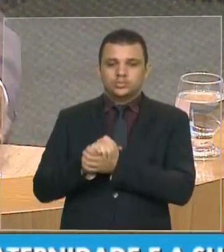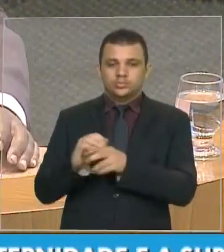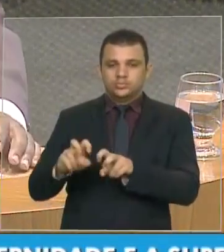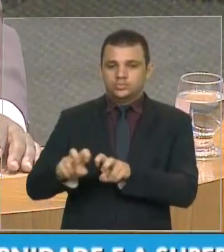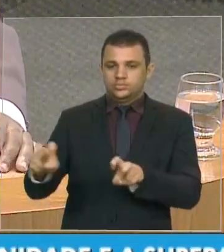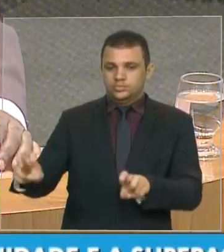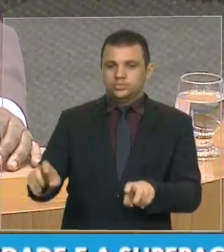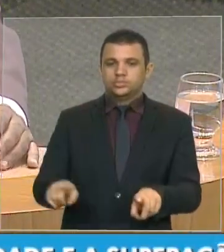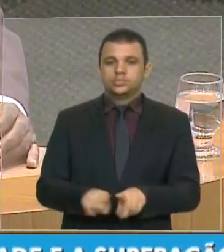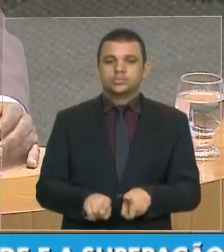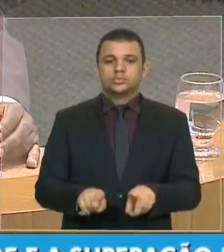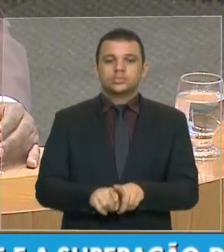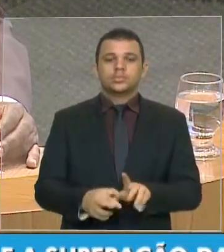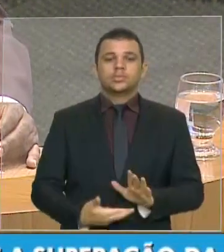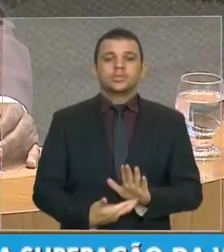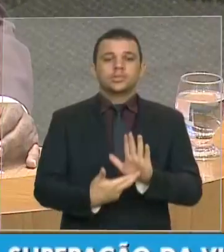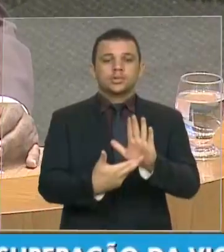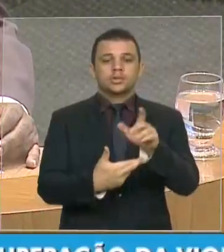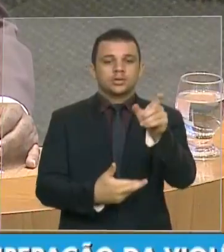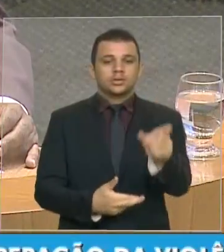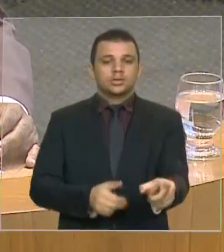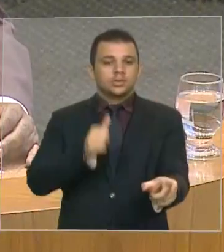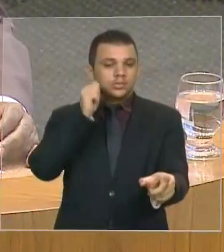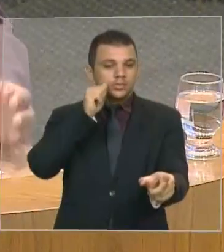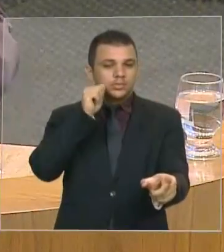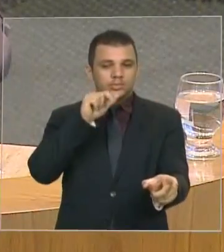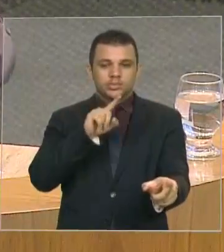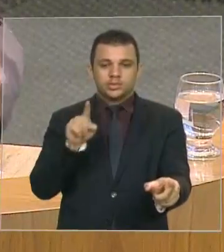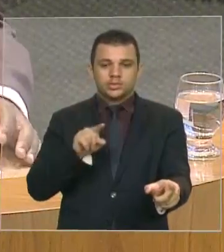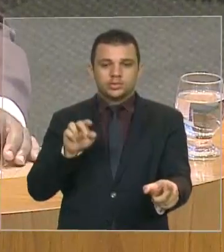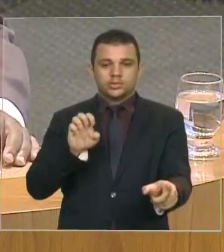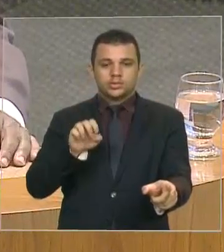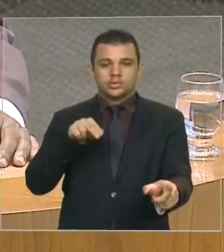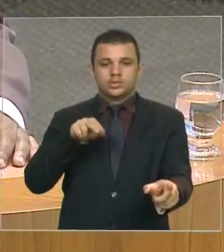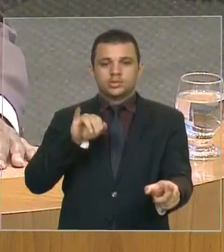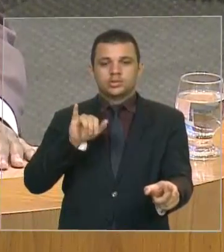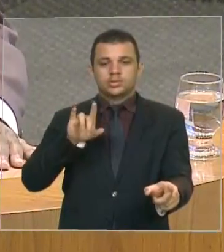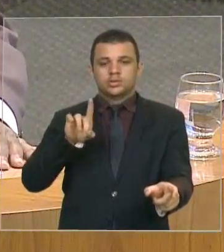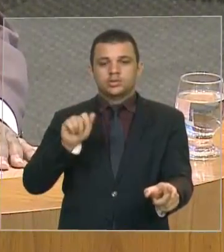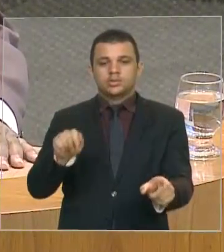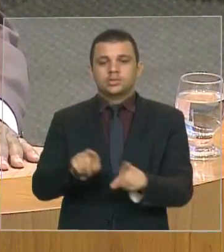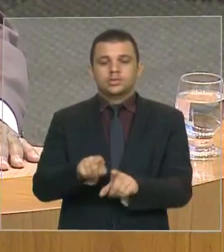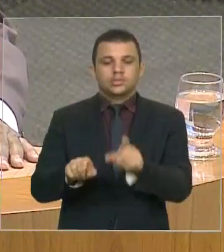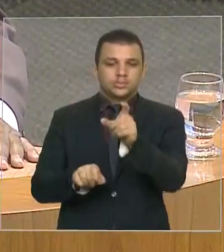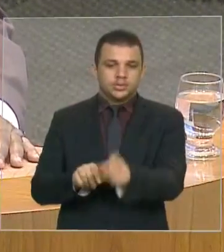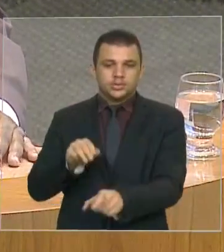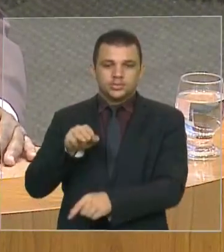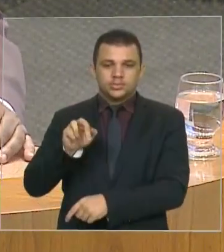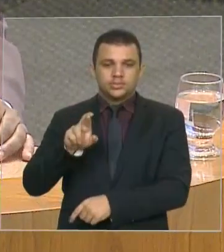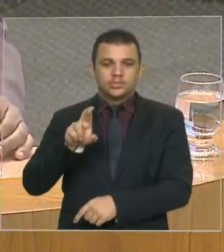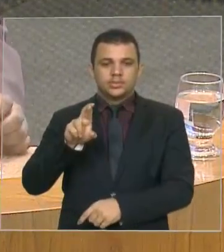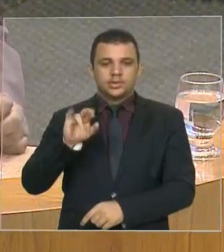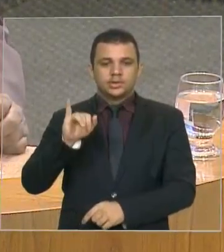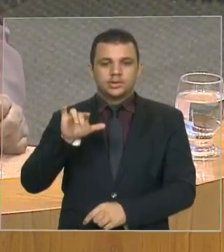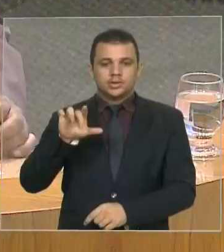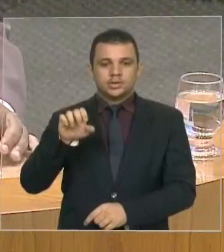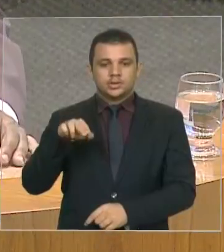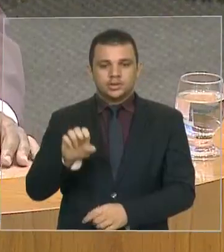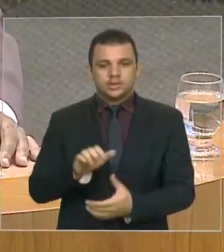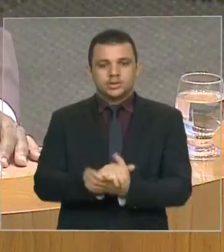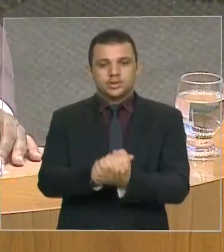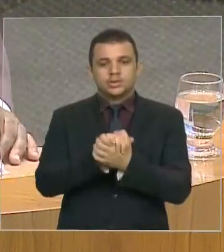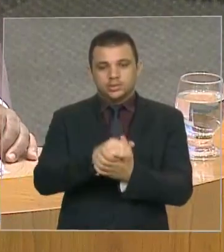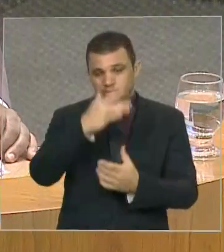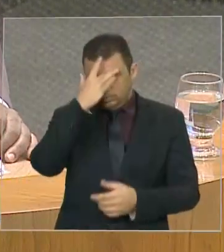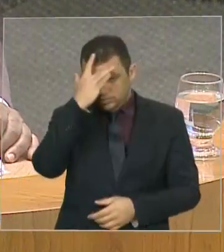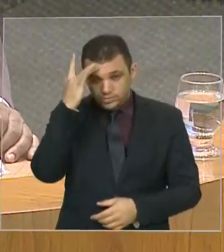na pessoa da Zenilda e da Marilene, eu saúdo todos os agentes de pastorais e demais pessoas aqui